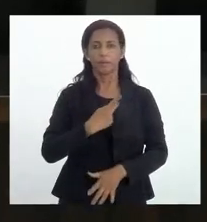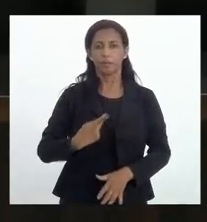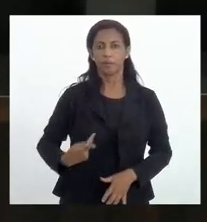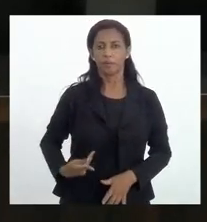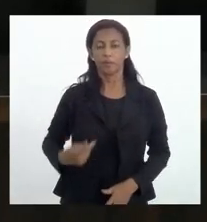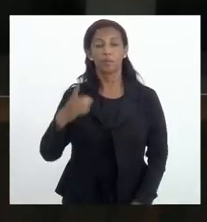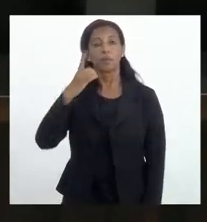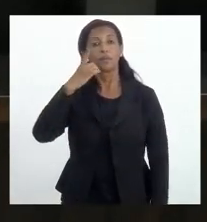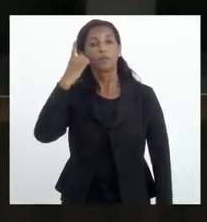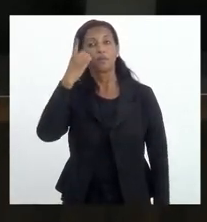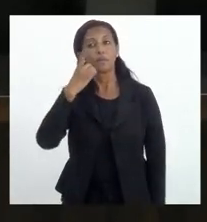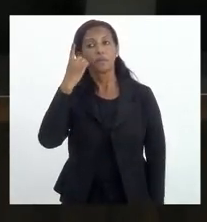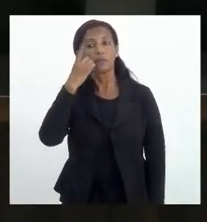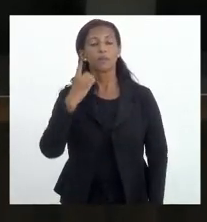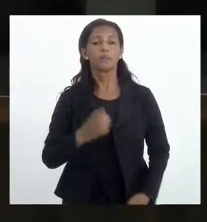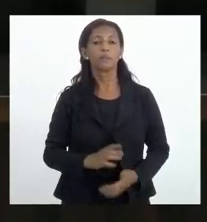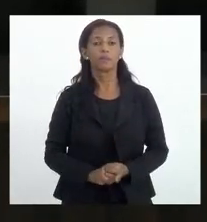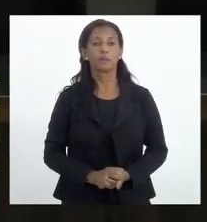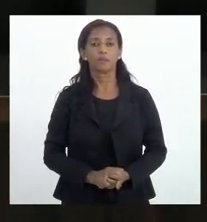do deputado